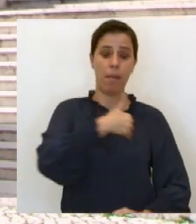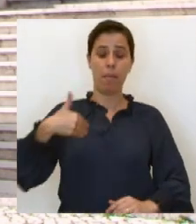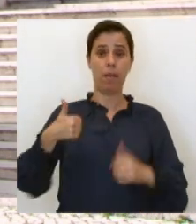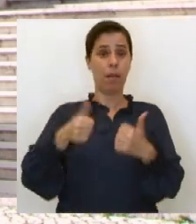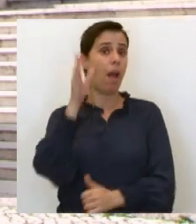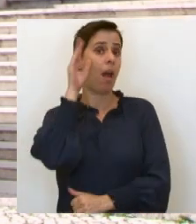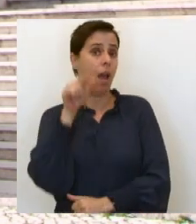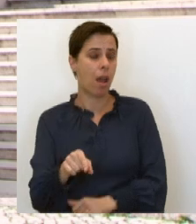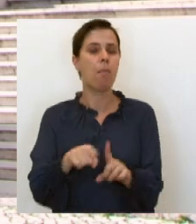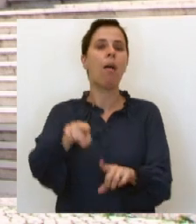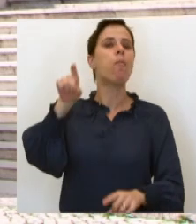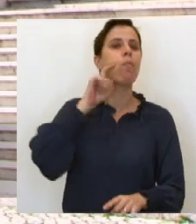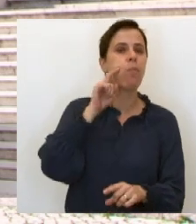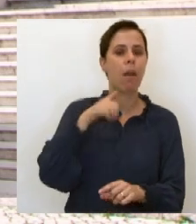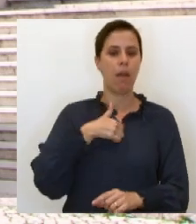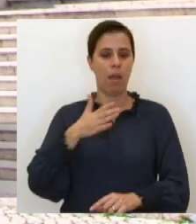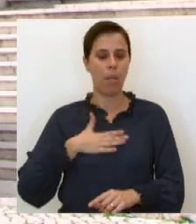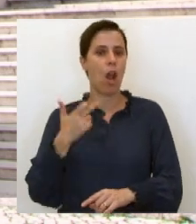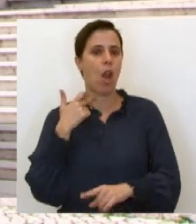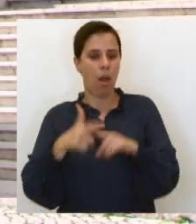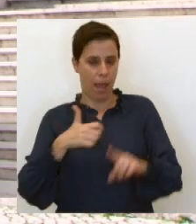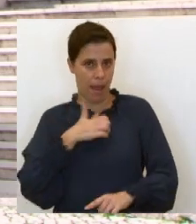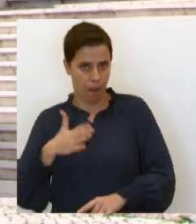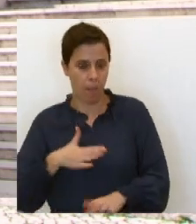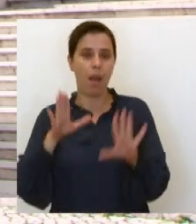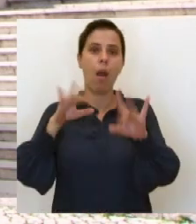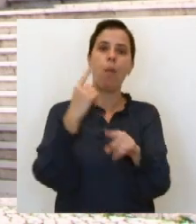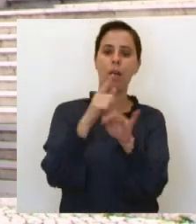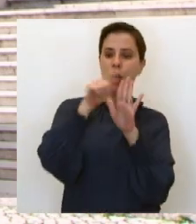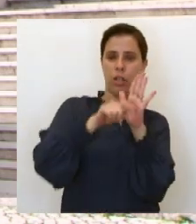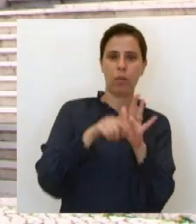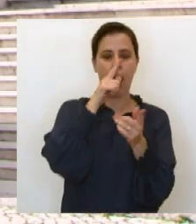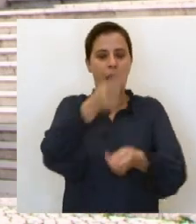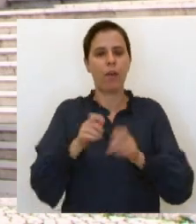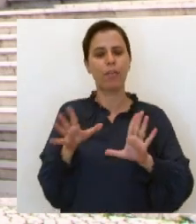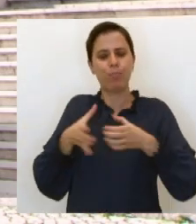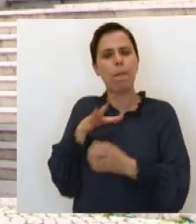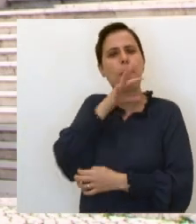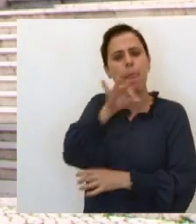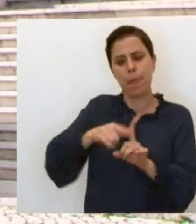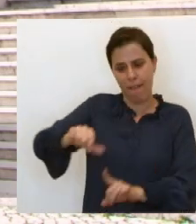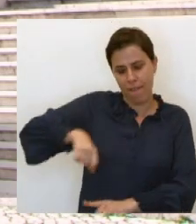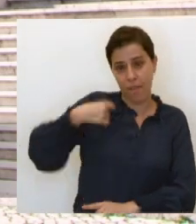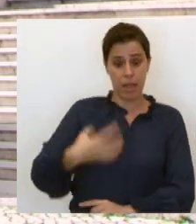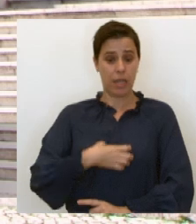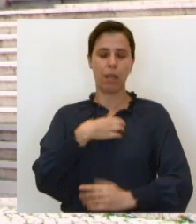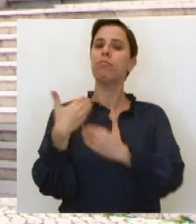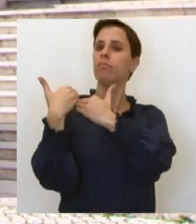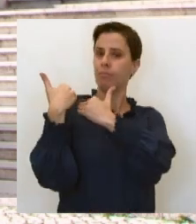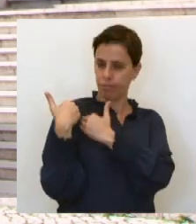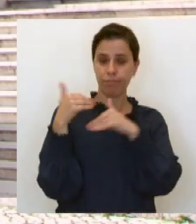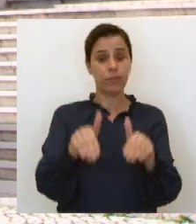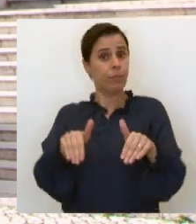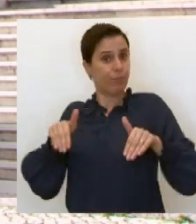bem-estar animal, na proteção das micro, pequenas e médias empresas, mas também ao nível do Estatuto da Agricultura Familiar, os verdes, com todo o sentido de